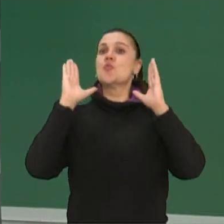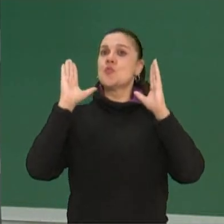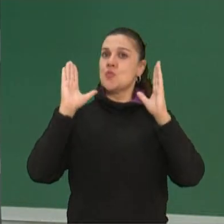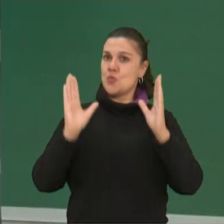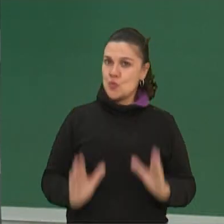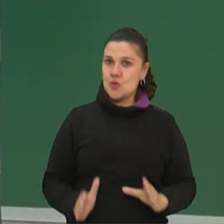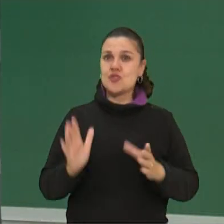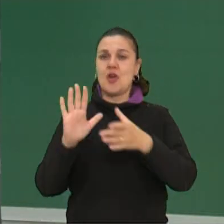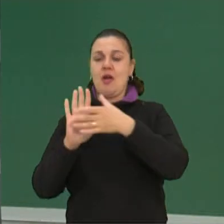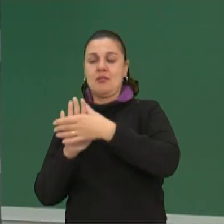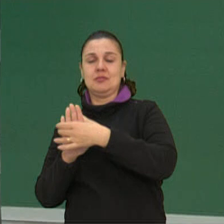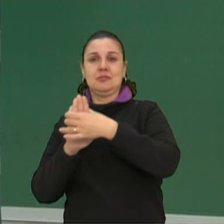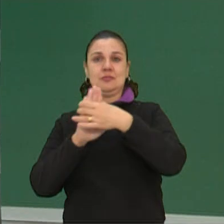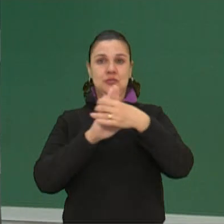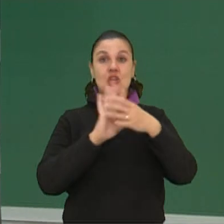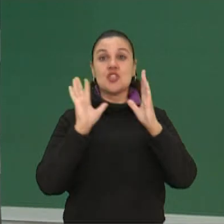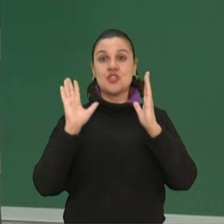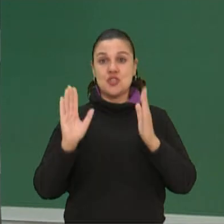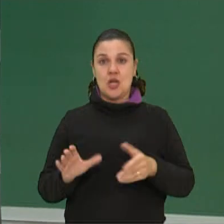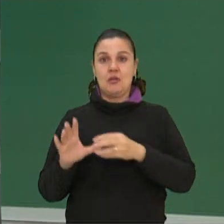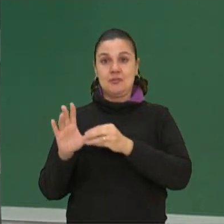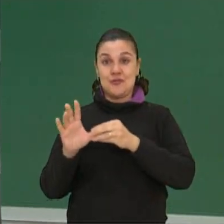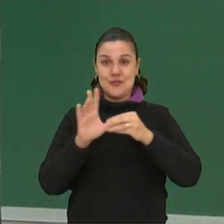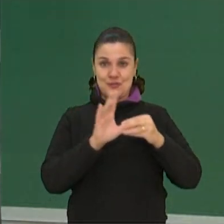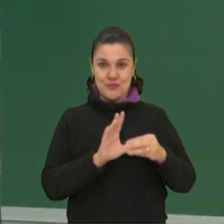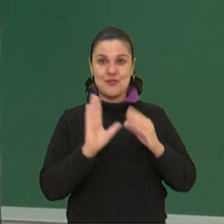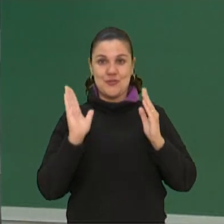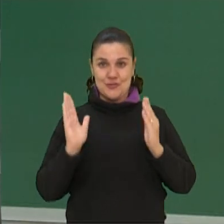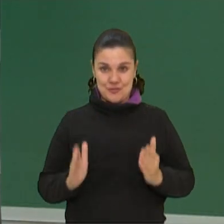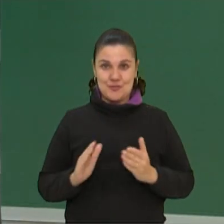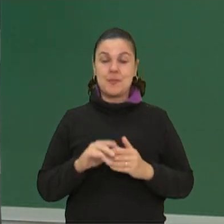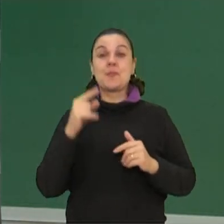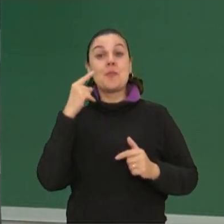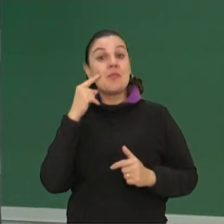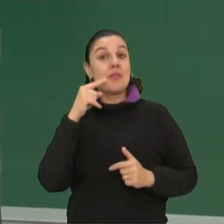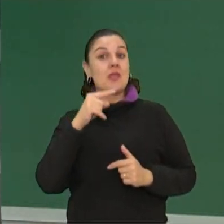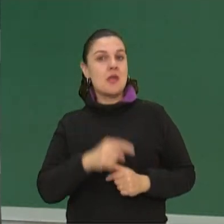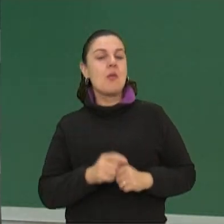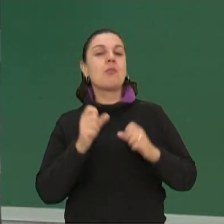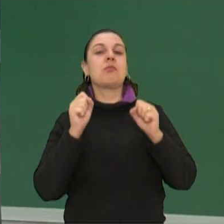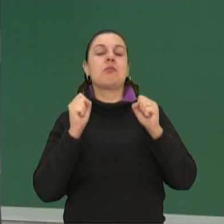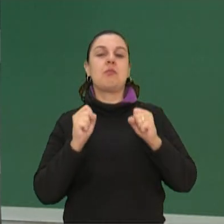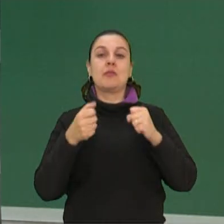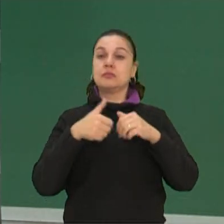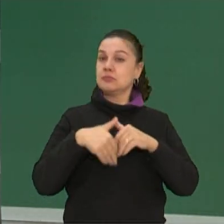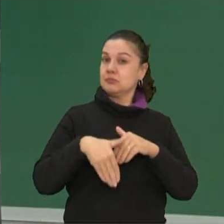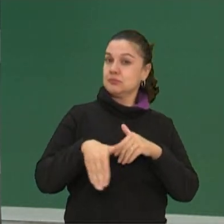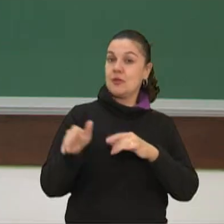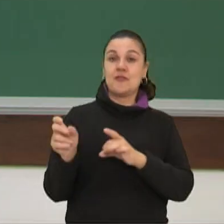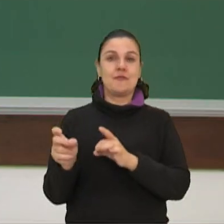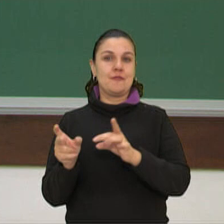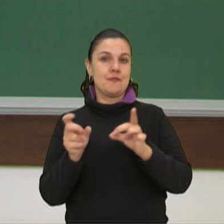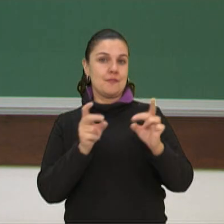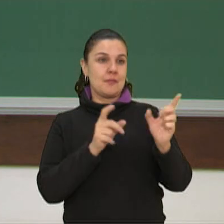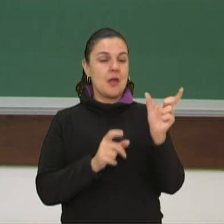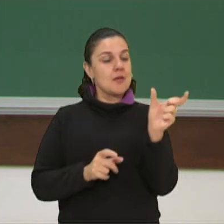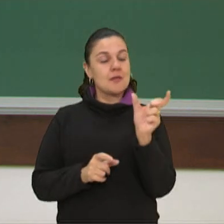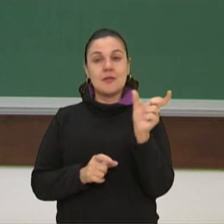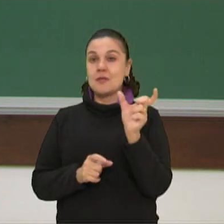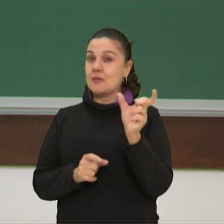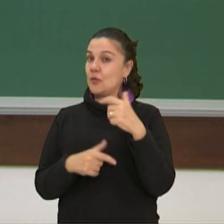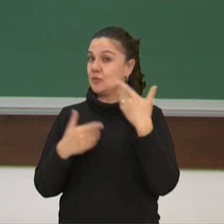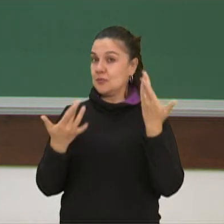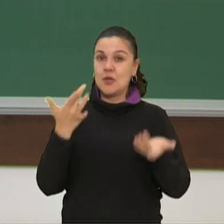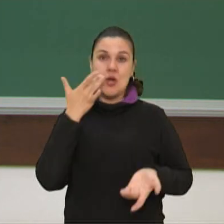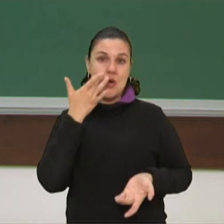com o quinto tirado, já tirado o quinto, esse ouro poderia ser legalmente negociado, essa pequena